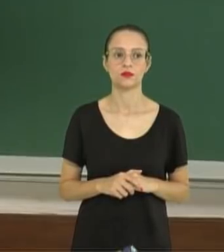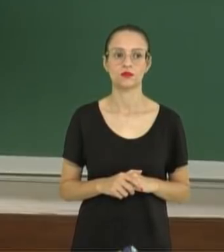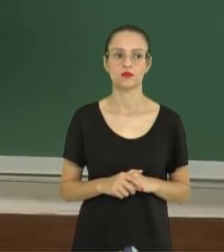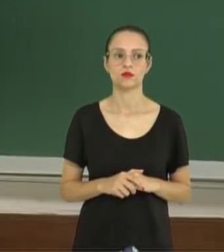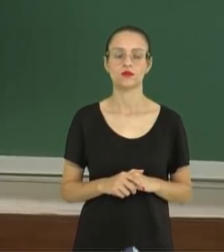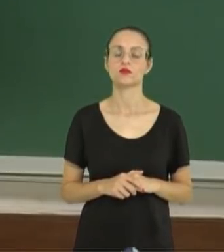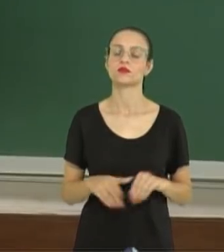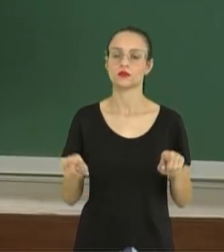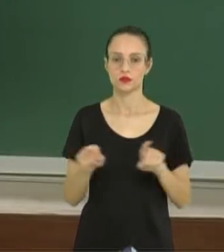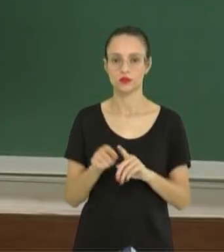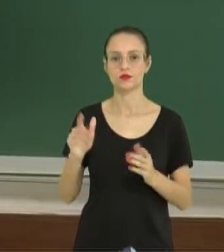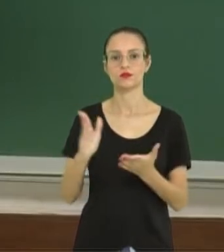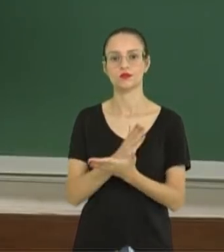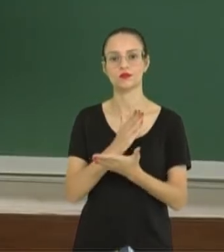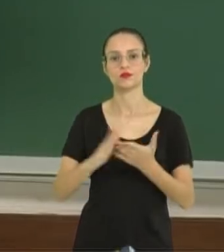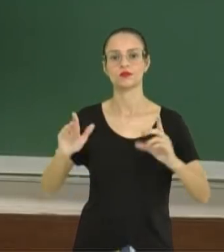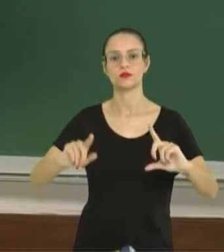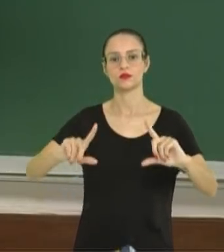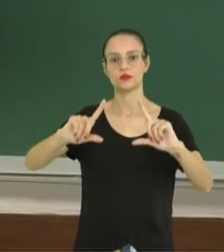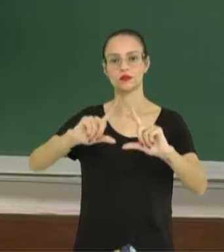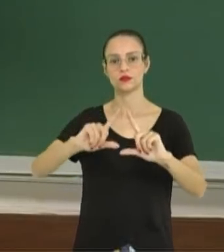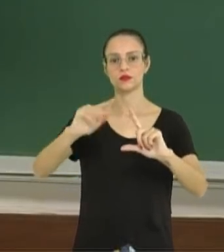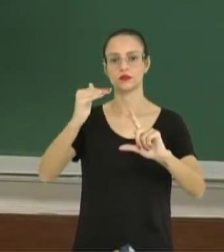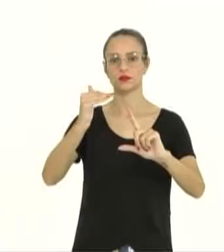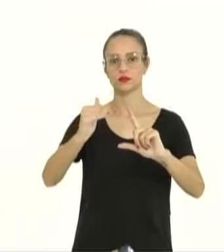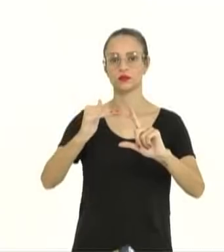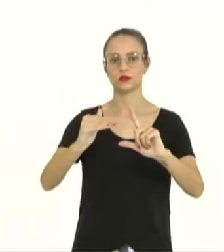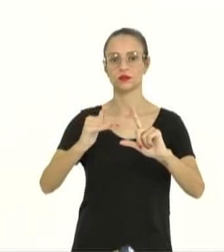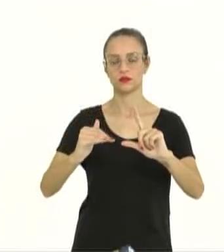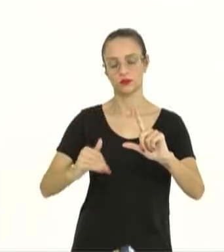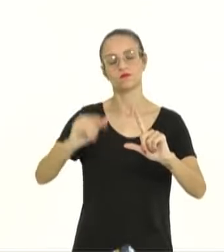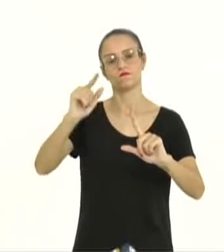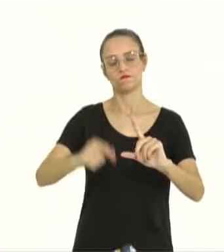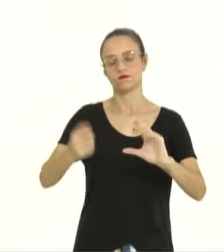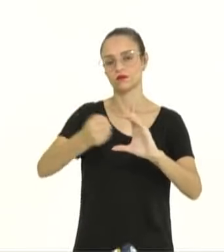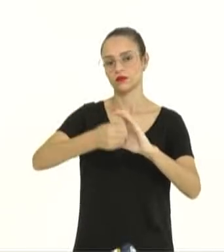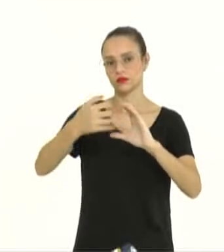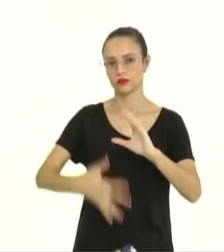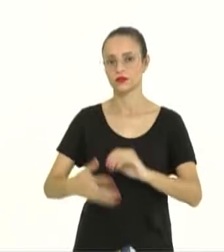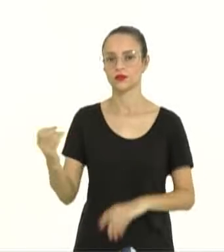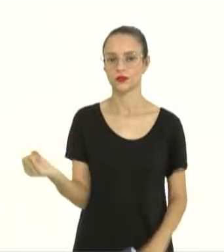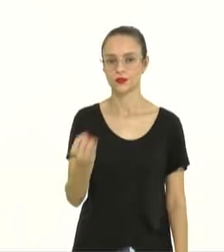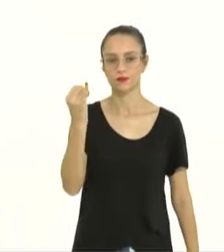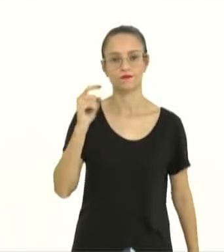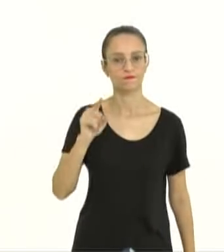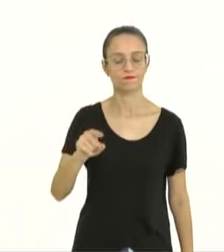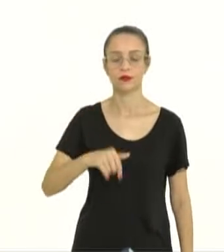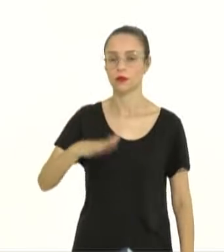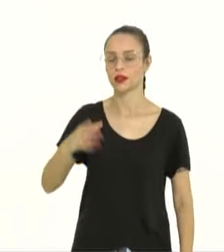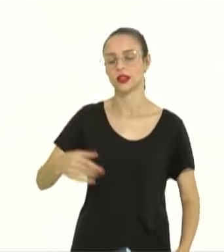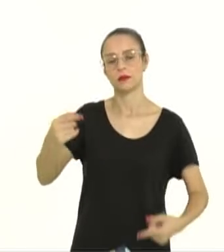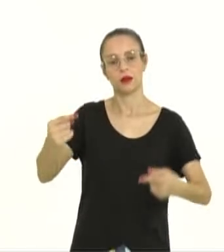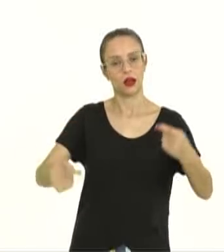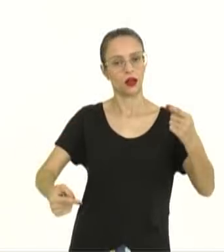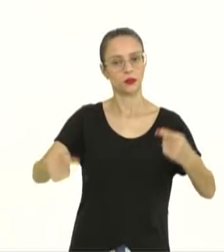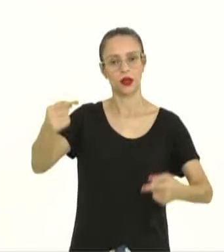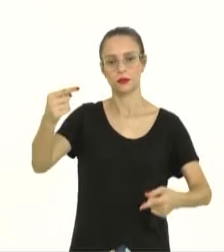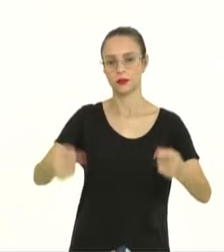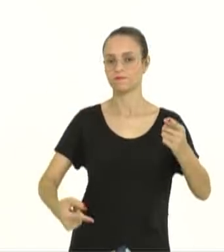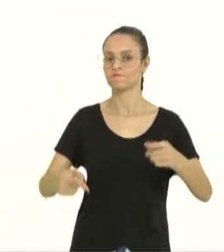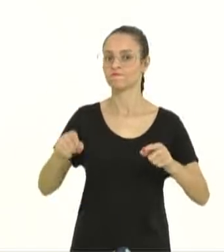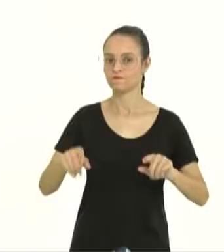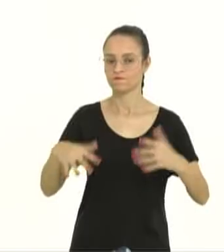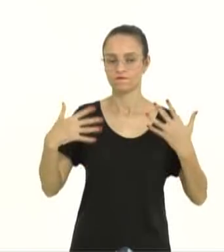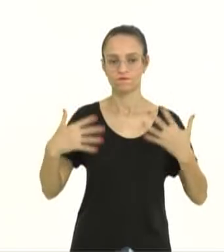A divisão de classes, outro ponto, outra característica importantíssima, né? É um dos pontos mais polêmicos do capitalismo, essa